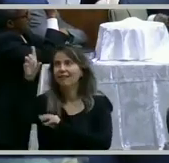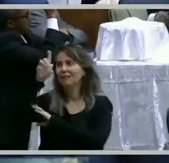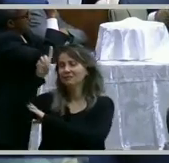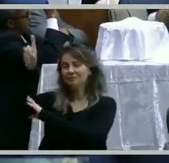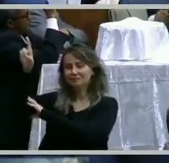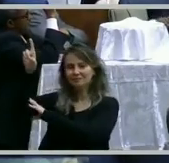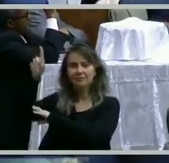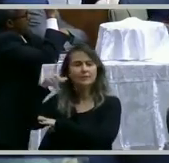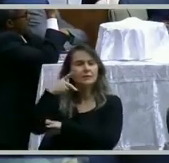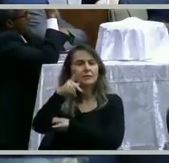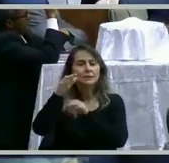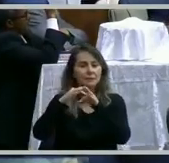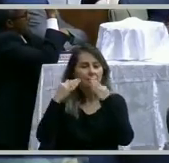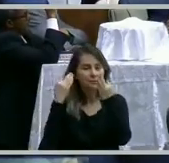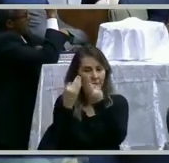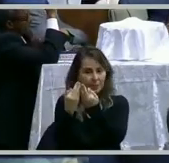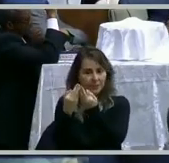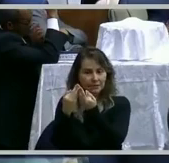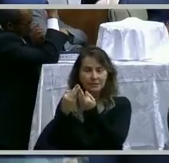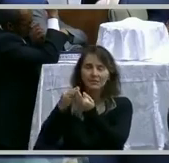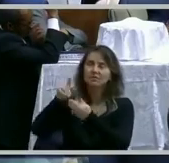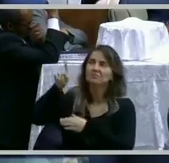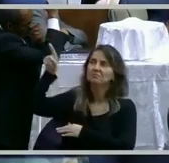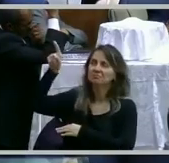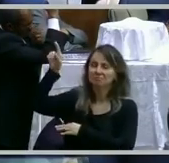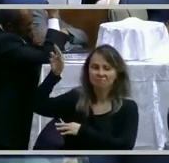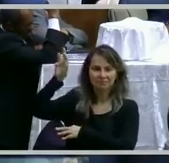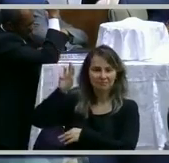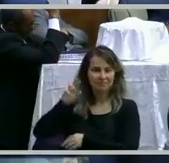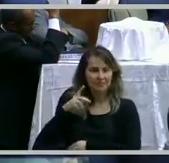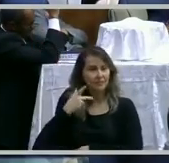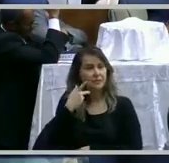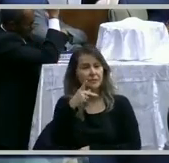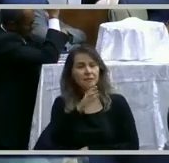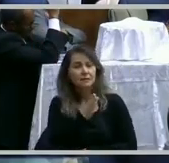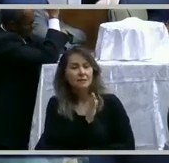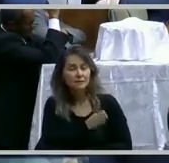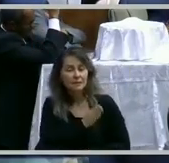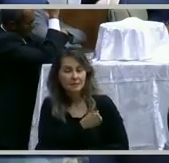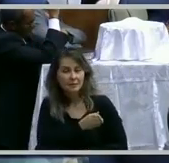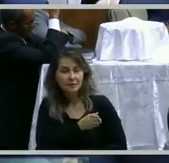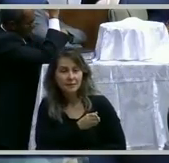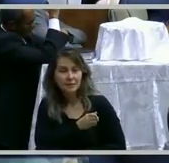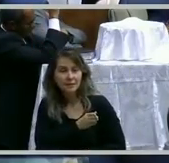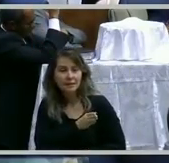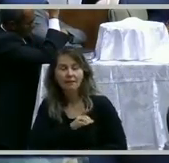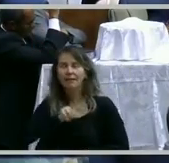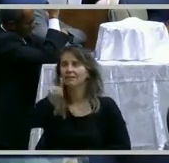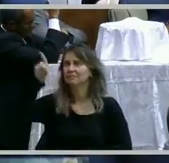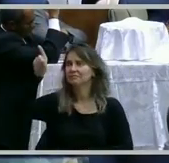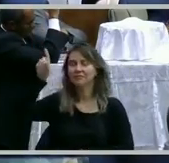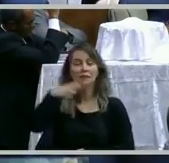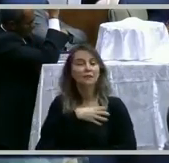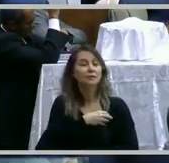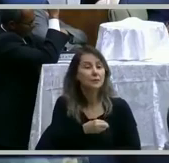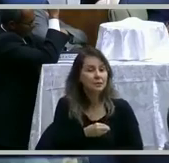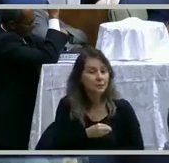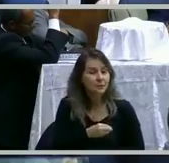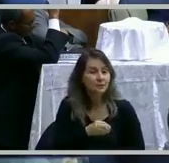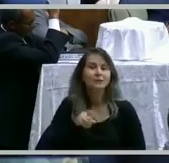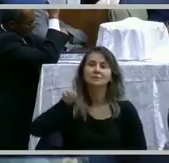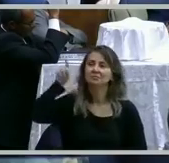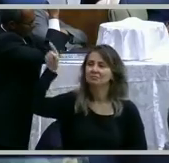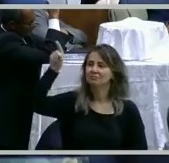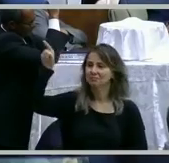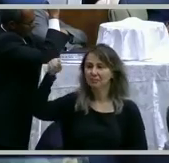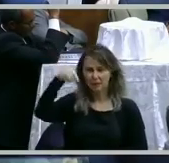socorro da tua família. O socorro para o teu coração. O socorro para os teus filhos. O socorro para o